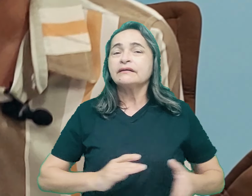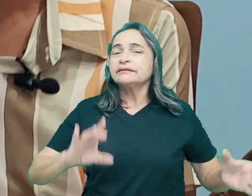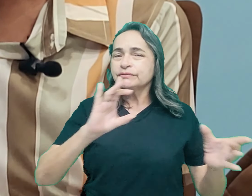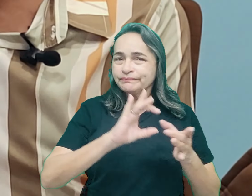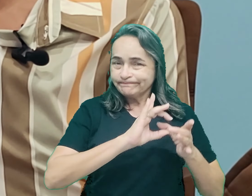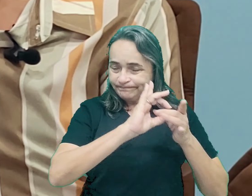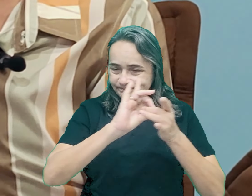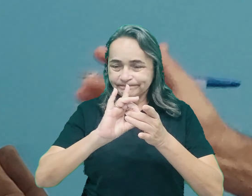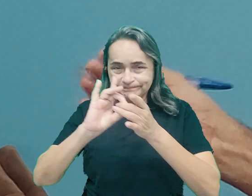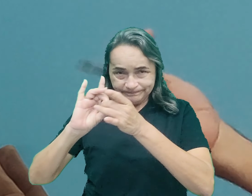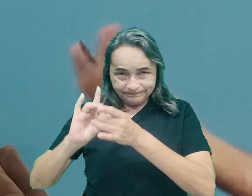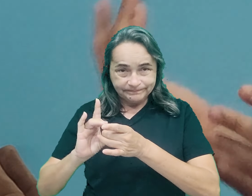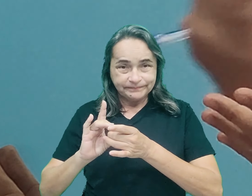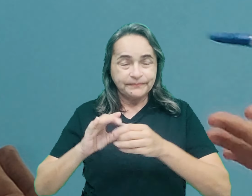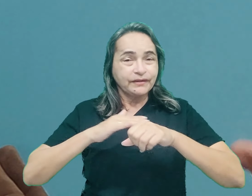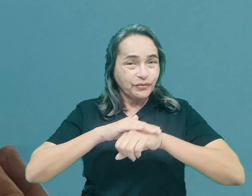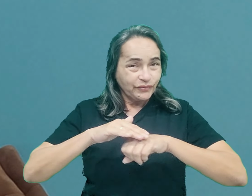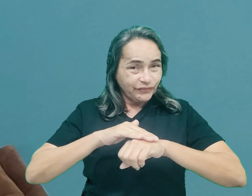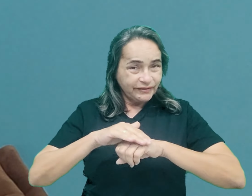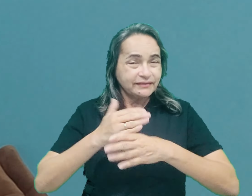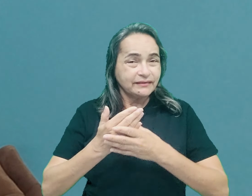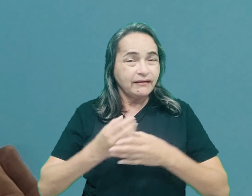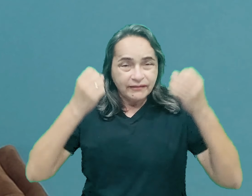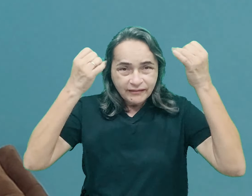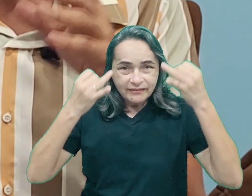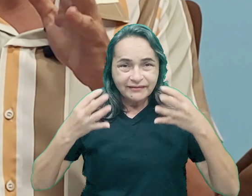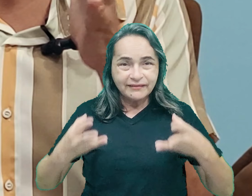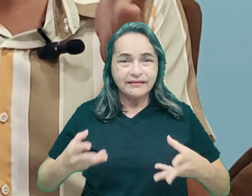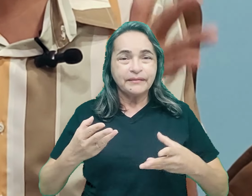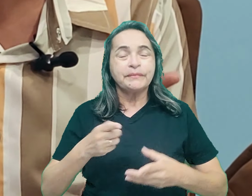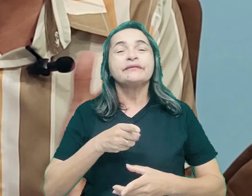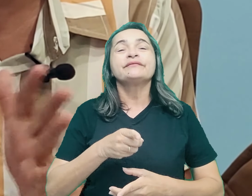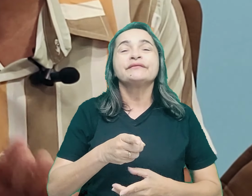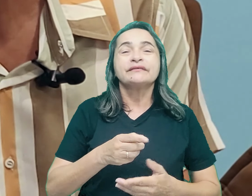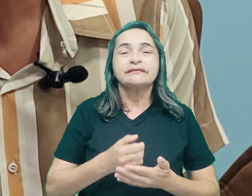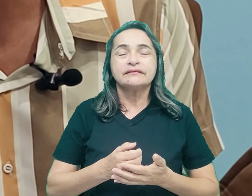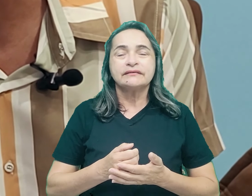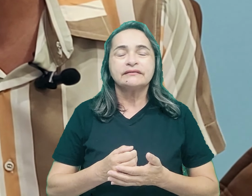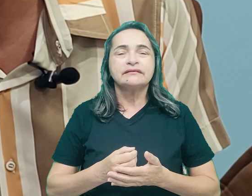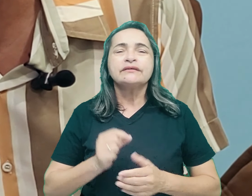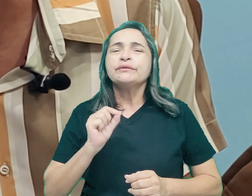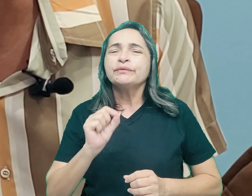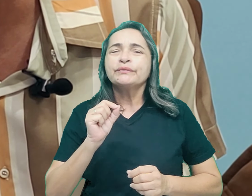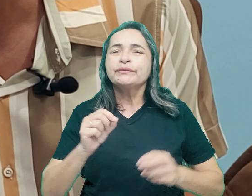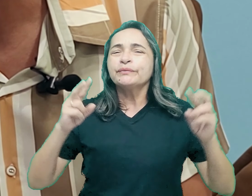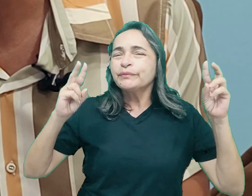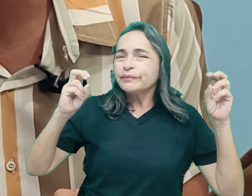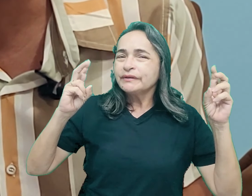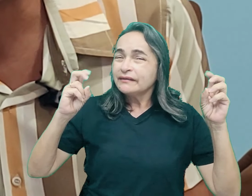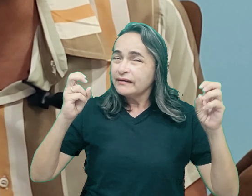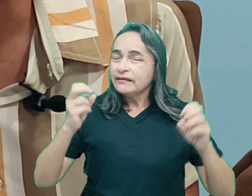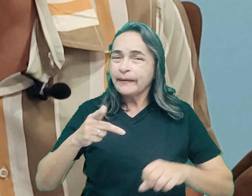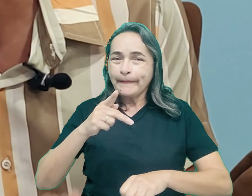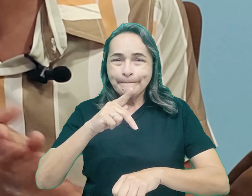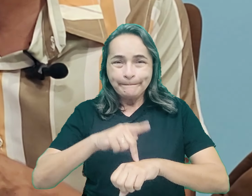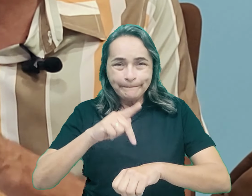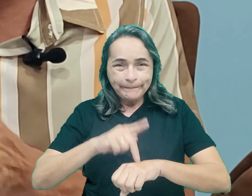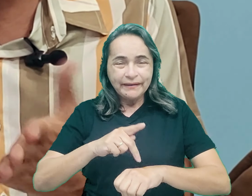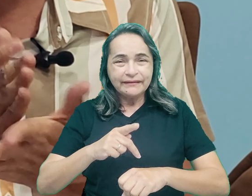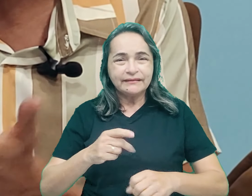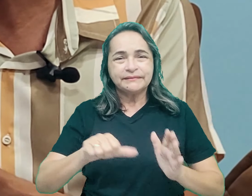entrevista e é preciso que a gente explique para quem está acompanhando a gente do que se trata essa pedra fundamental. O